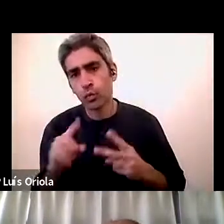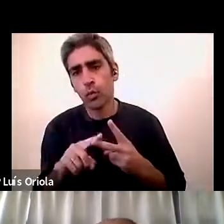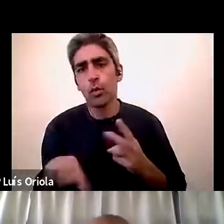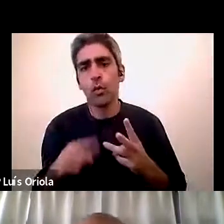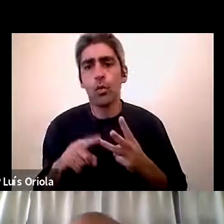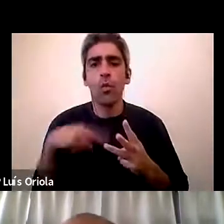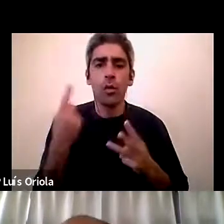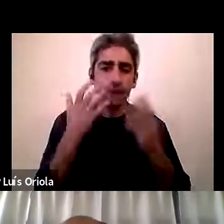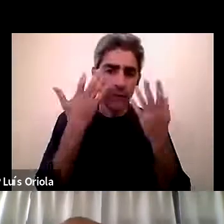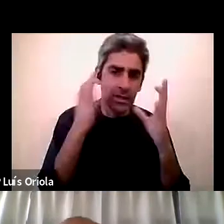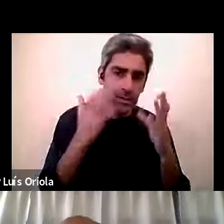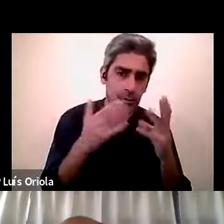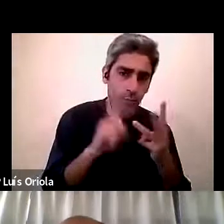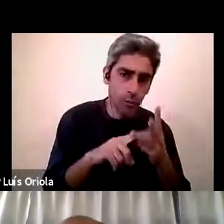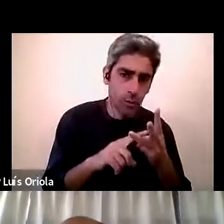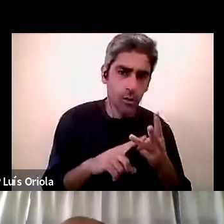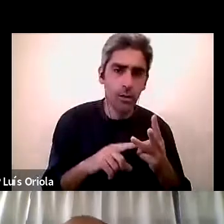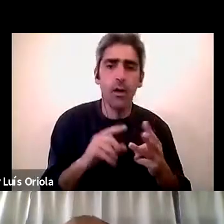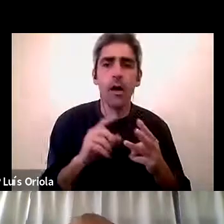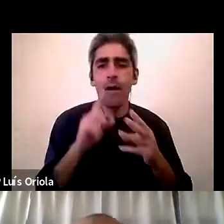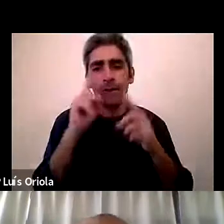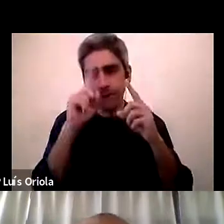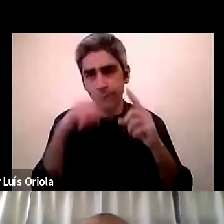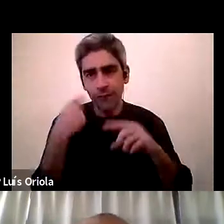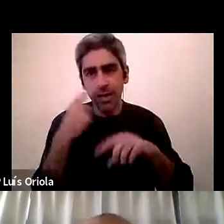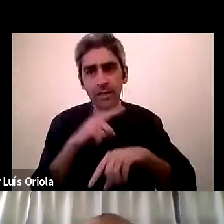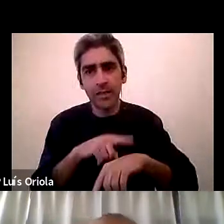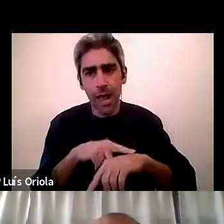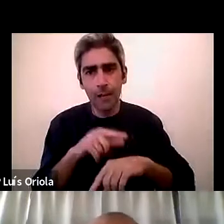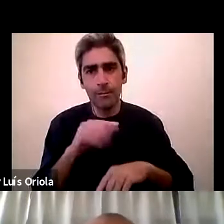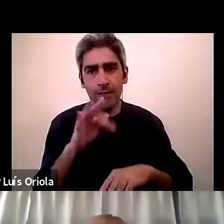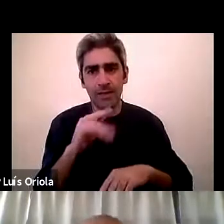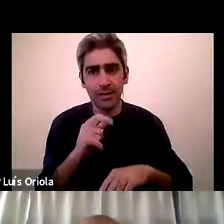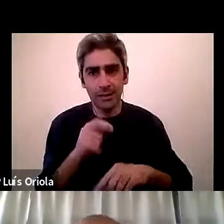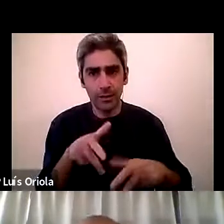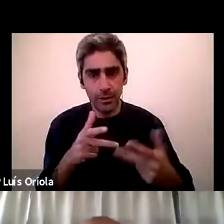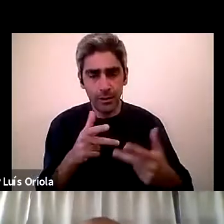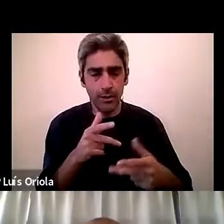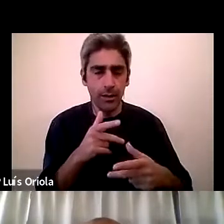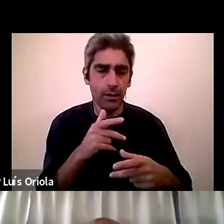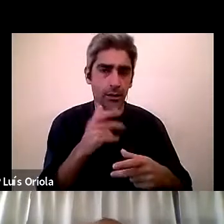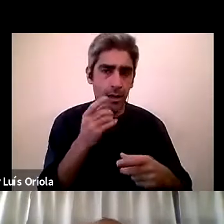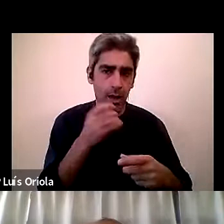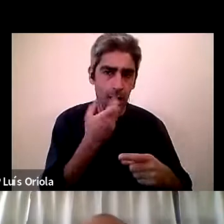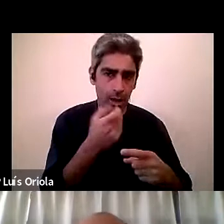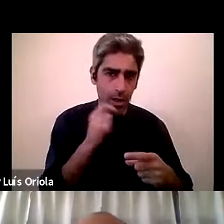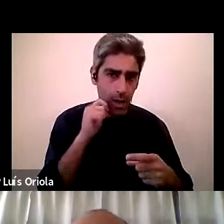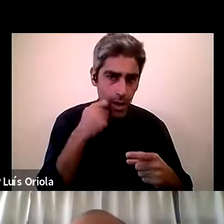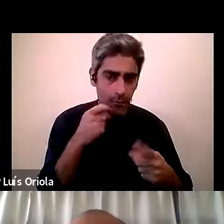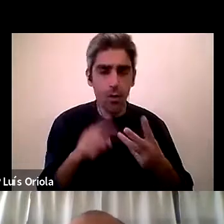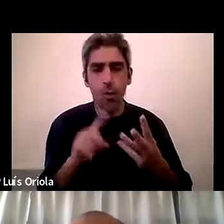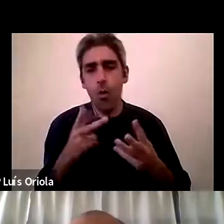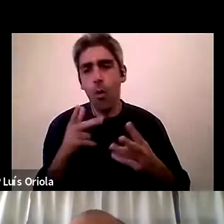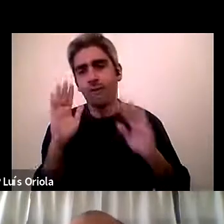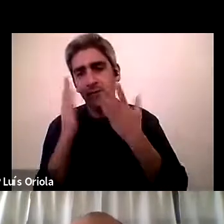Facebook, o FaceTime, os lives do Facebook, qualquer forma que conseguimos ir